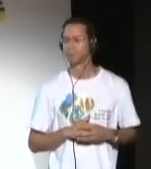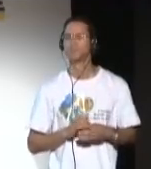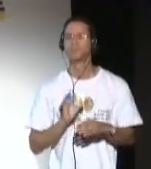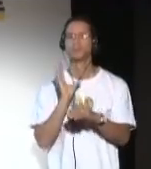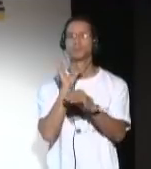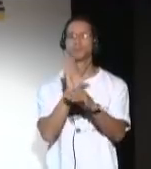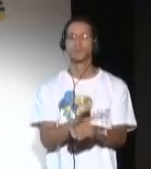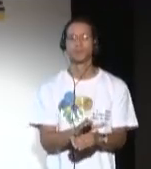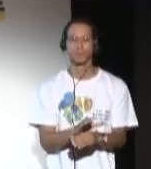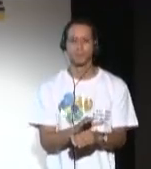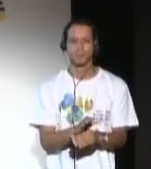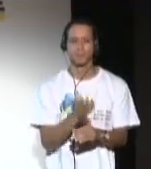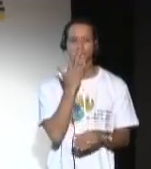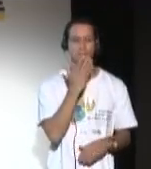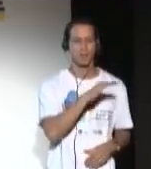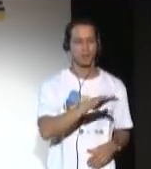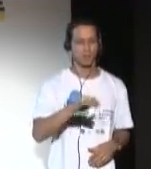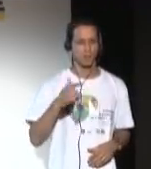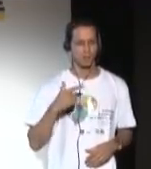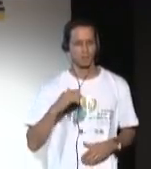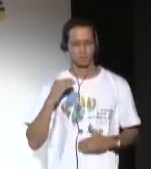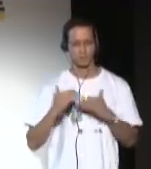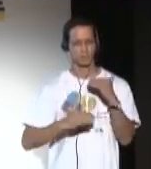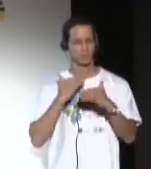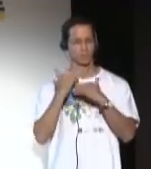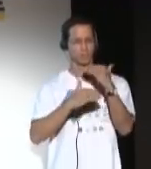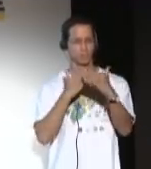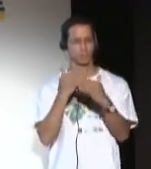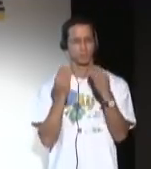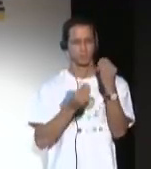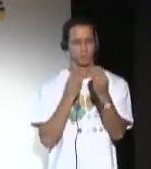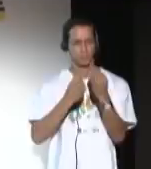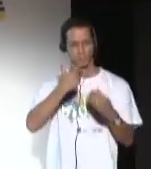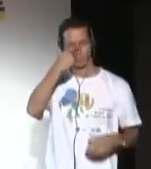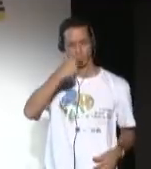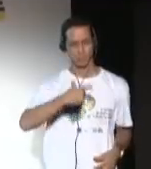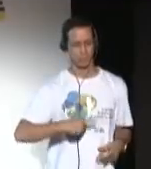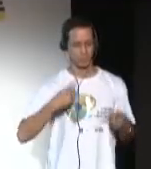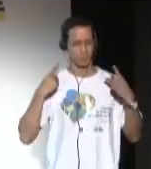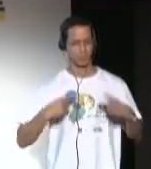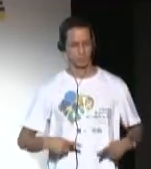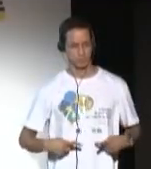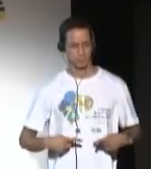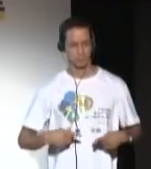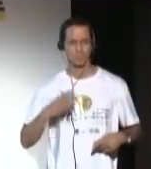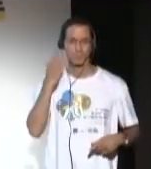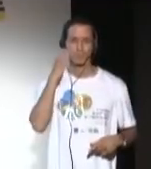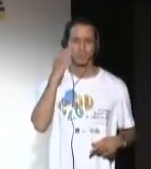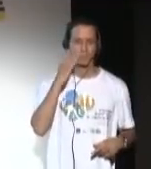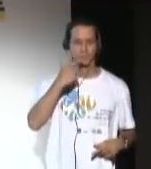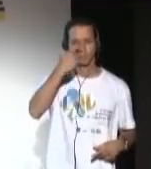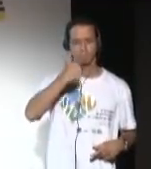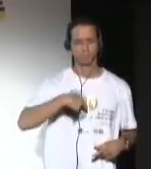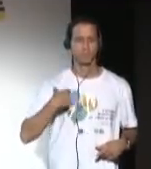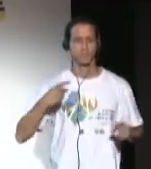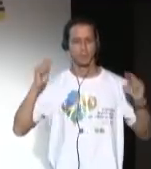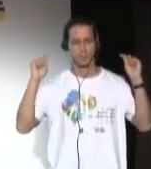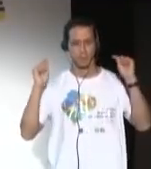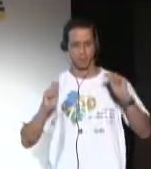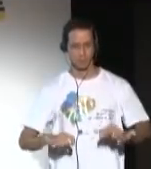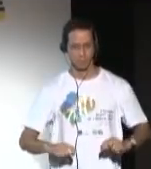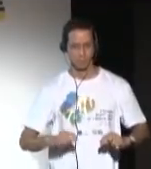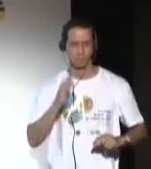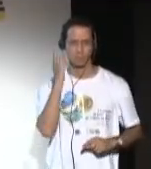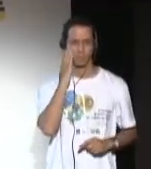ajuda as crianças a se desenvolverem como seres humanos e a se entenderem como seres capazes